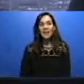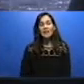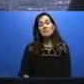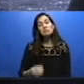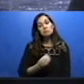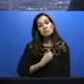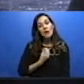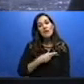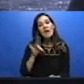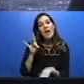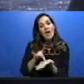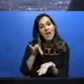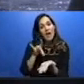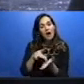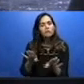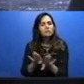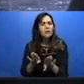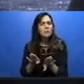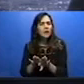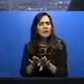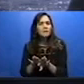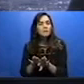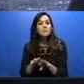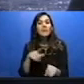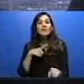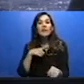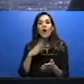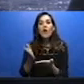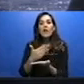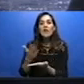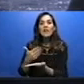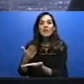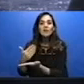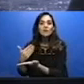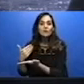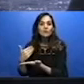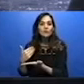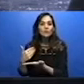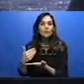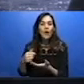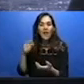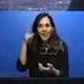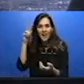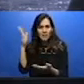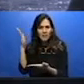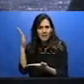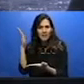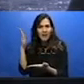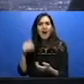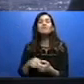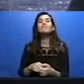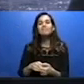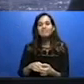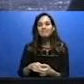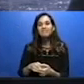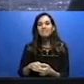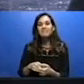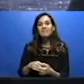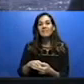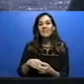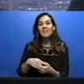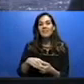em aulas anteriores, nós falamos de um livro do Amir Klink, lembra? Que ele fez uma volta 360 graus em volta